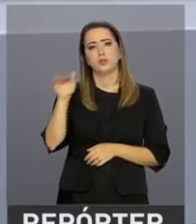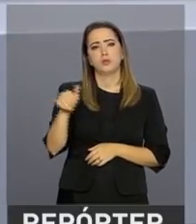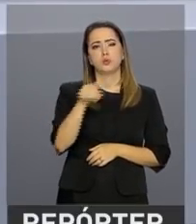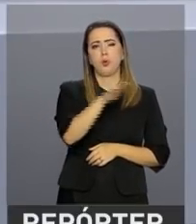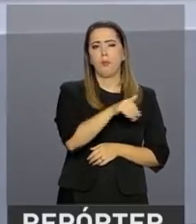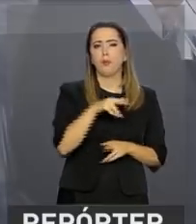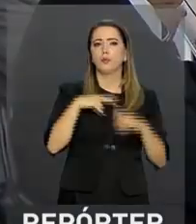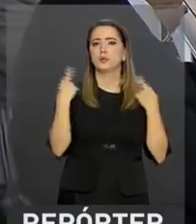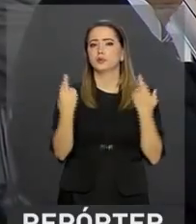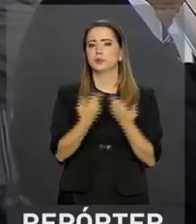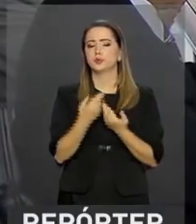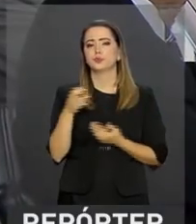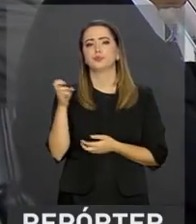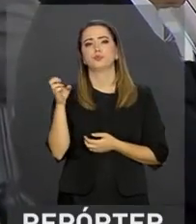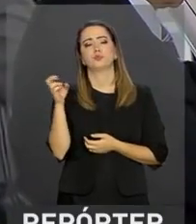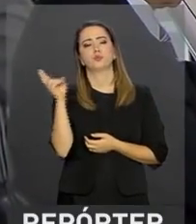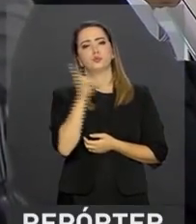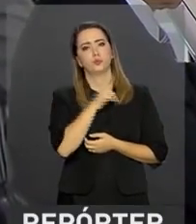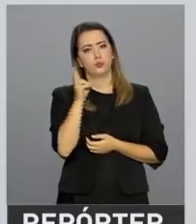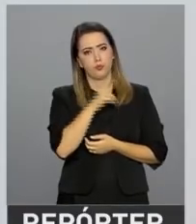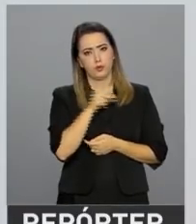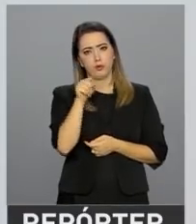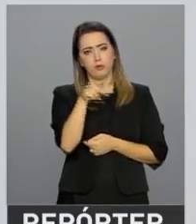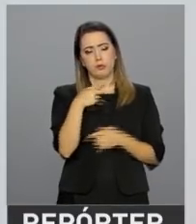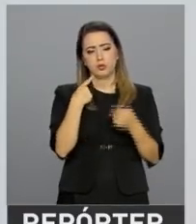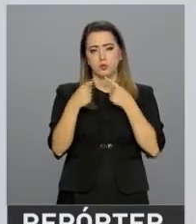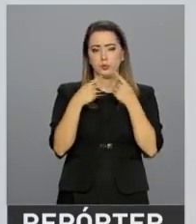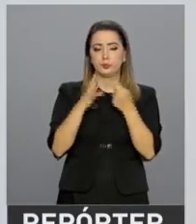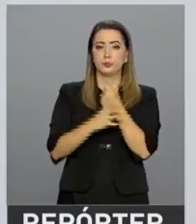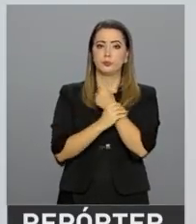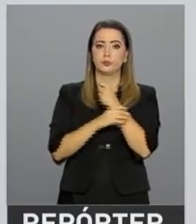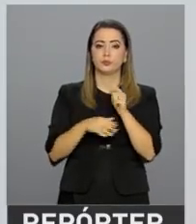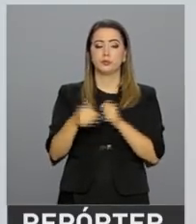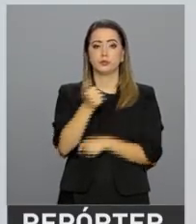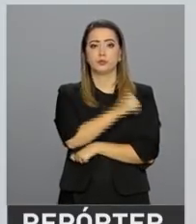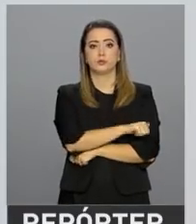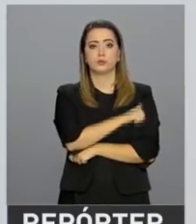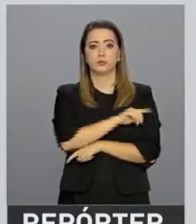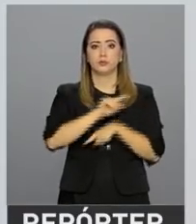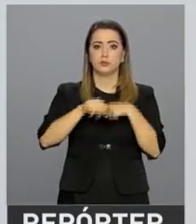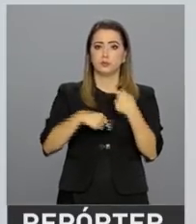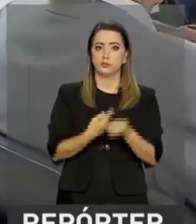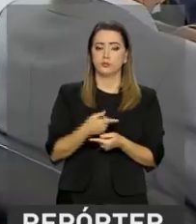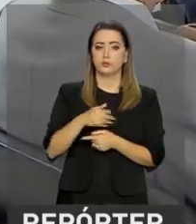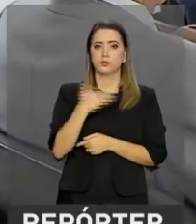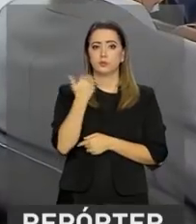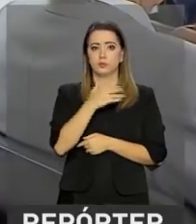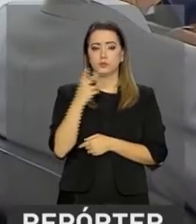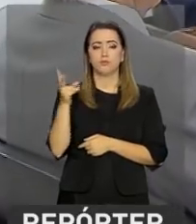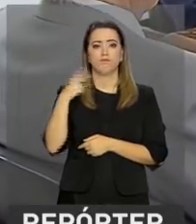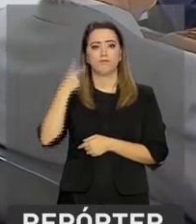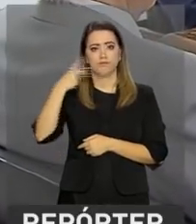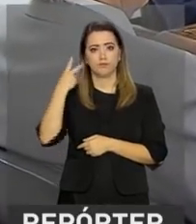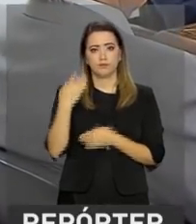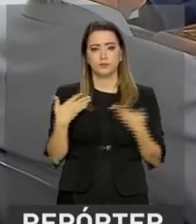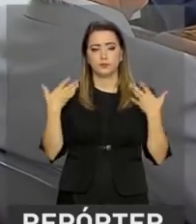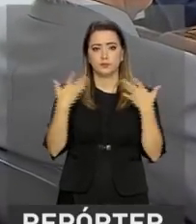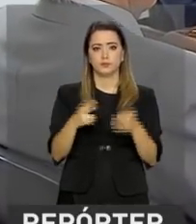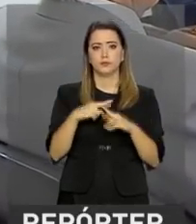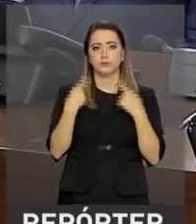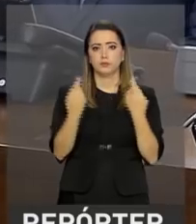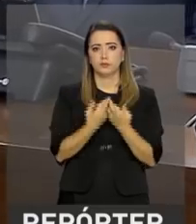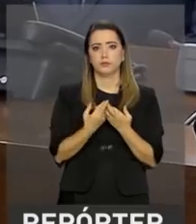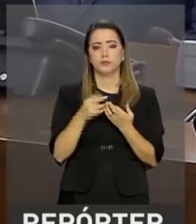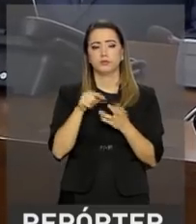uma reunião de urgência para discutir a segurança no rio de janeiro após o assassinato da vereadora parte da reunião no palácio do planalto